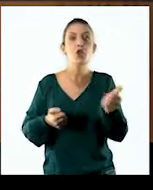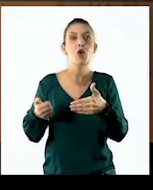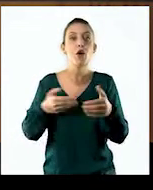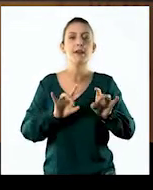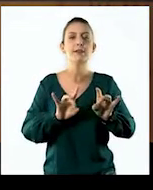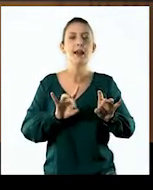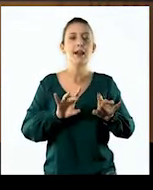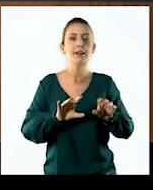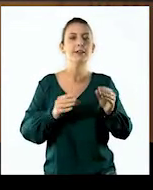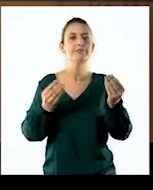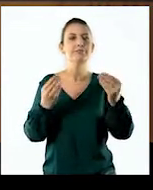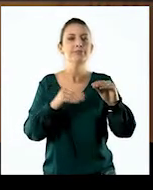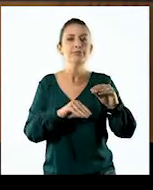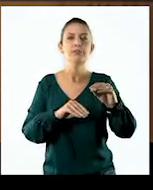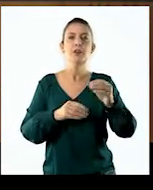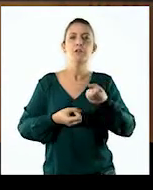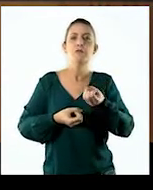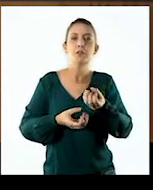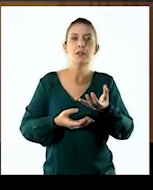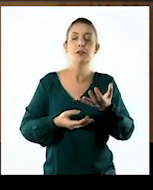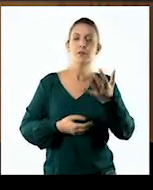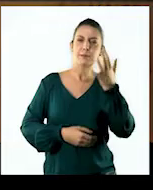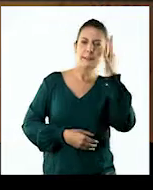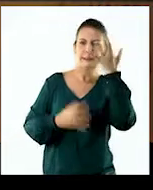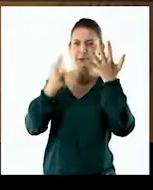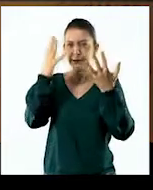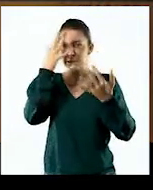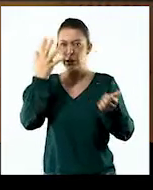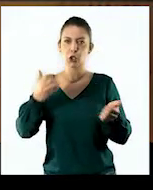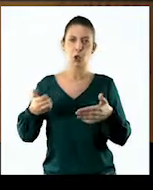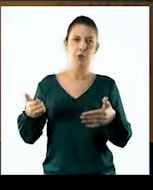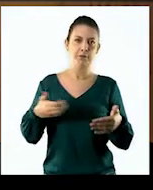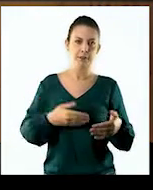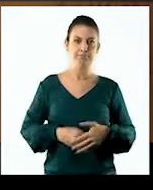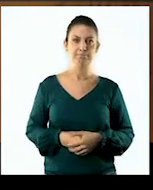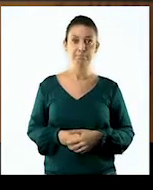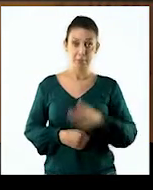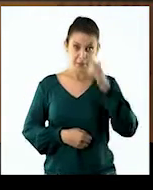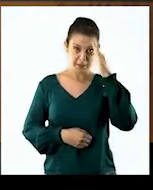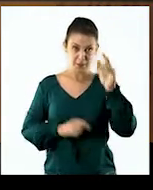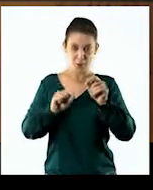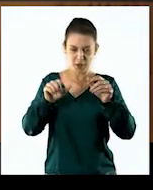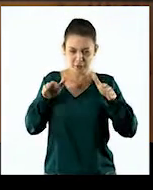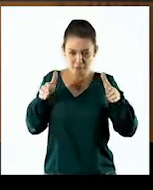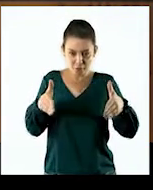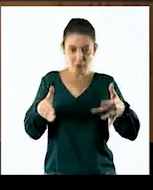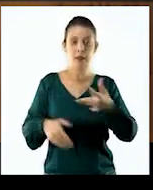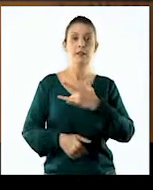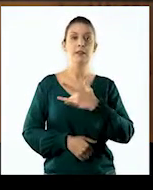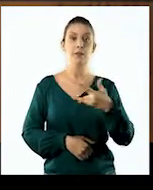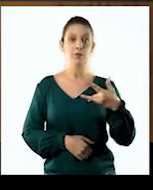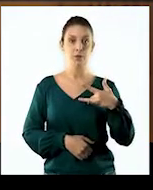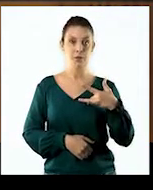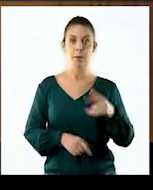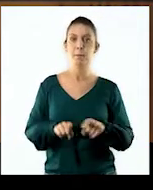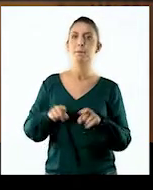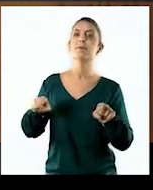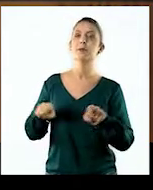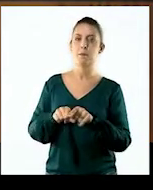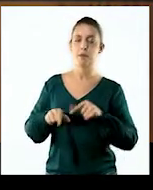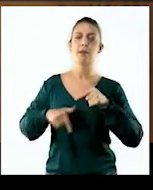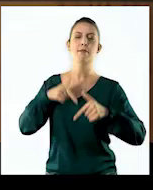atualizamos as informações técnicas e tomamos novas medidas o foco principal é